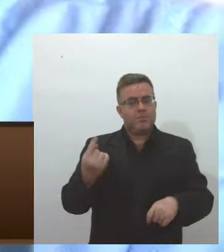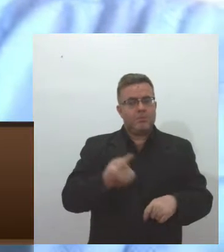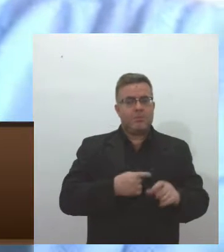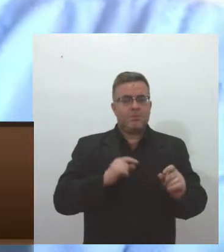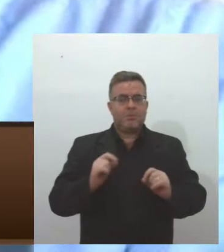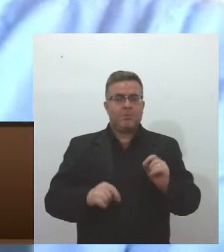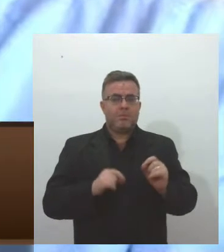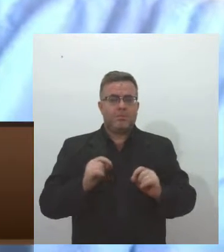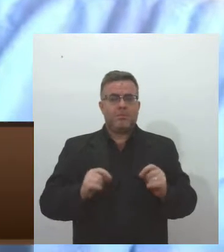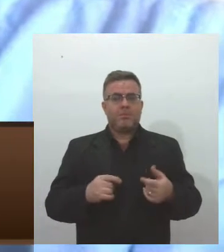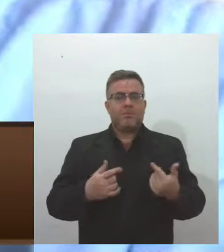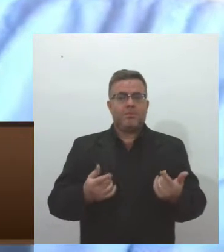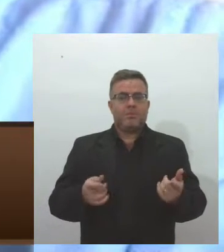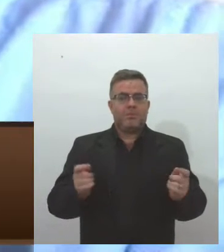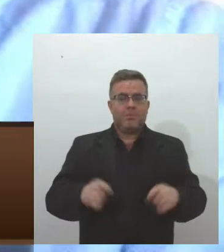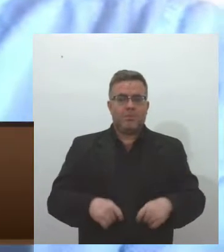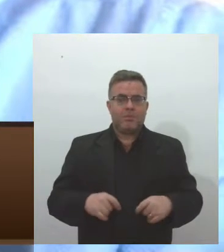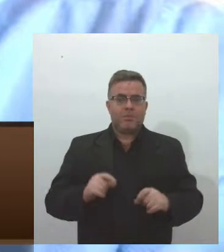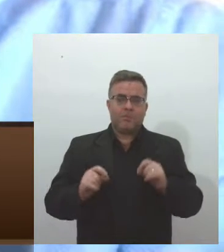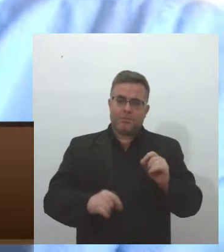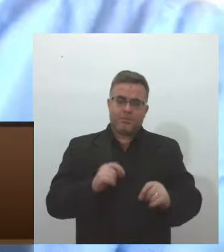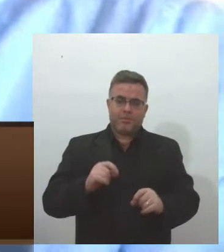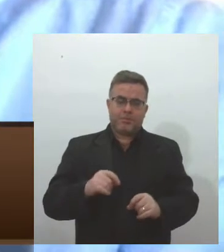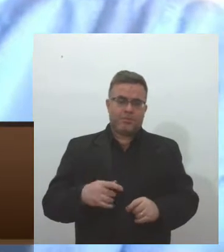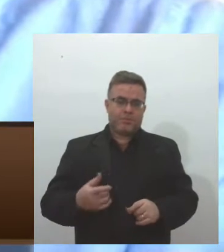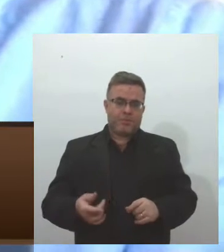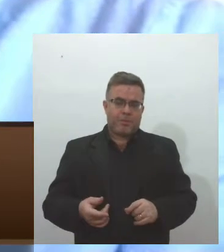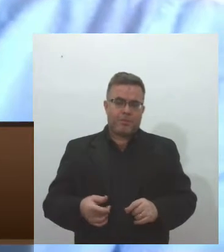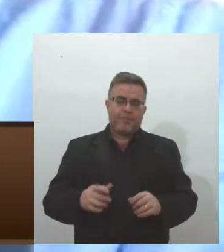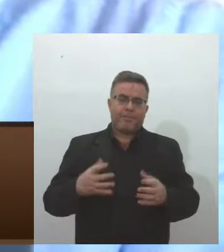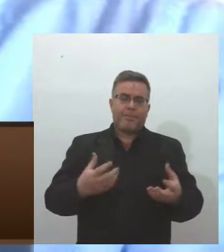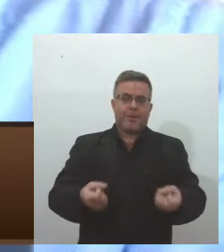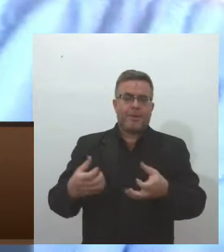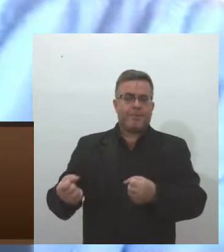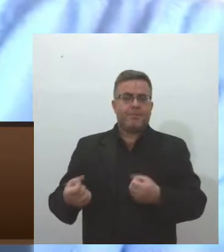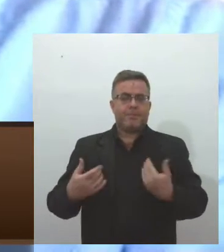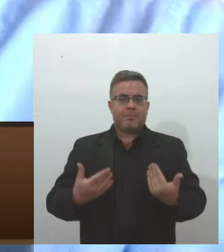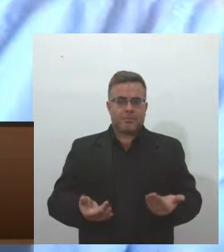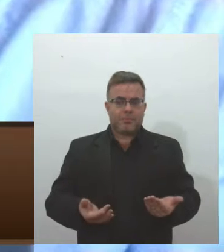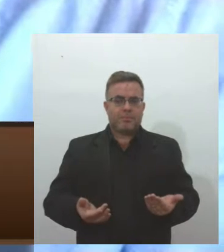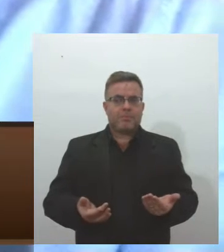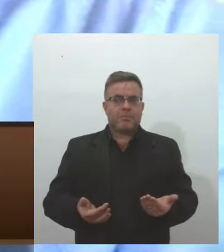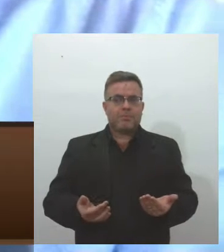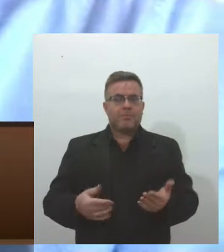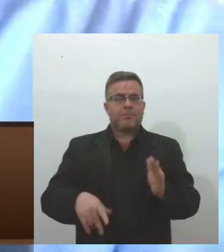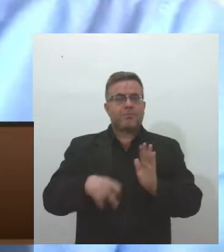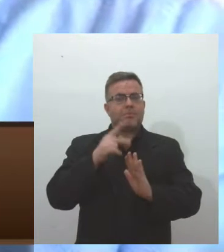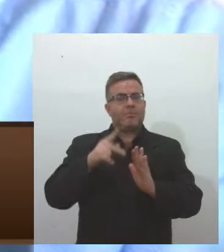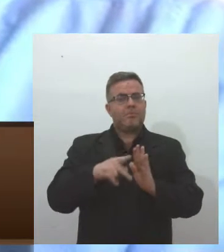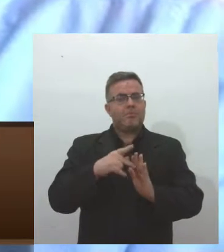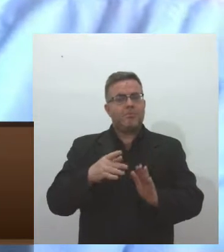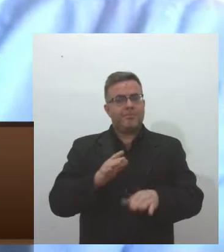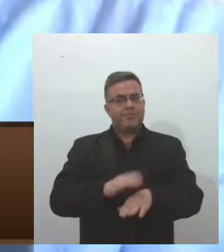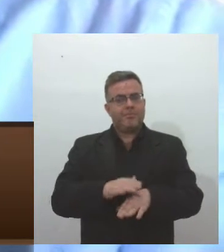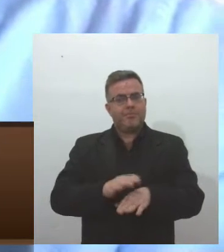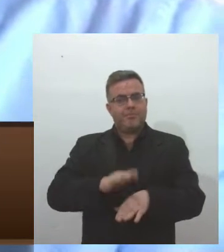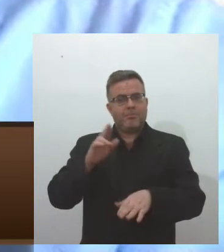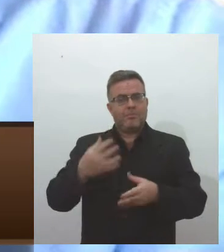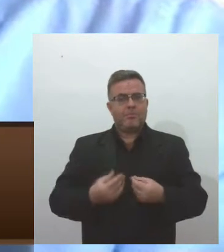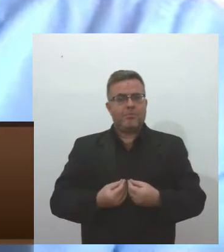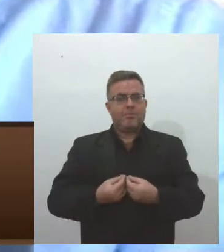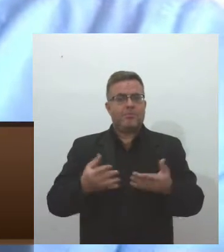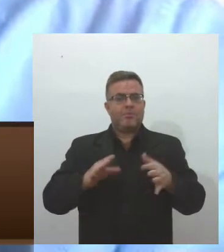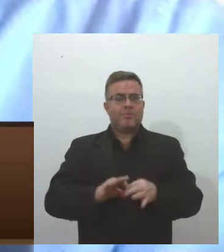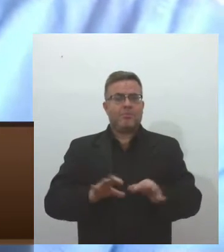que mais cedo a gente adotou os protocolos que foram disponibilizados pelo Ministério do Turismo,